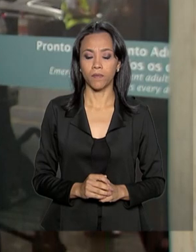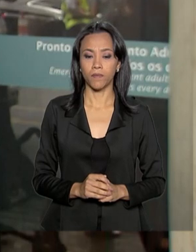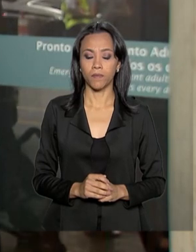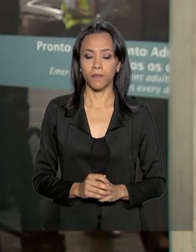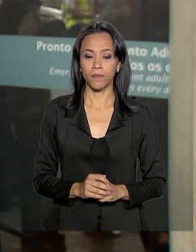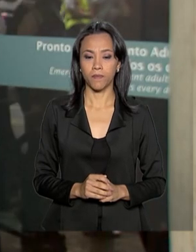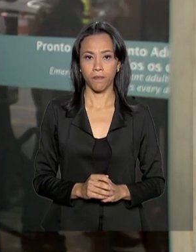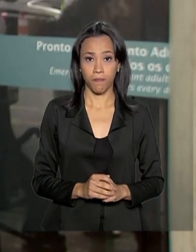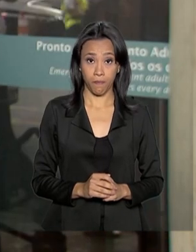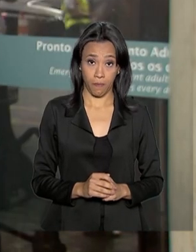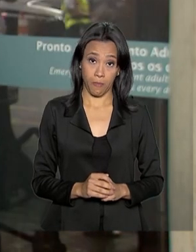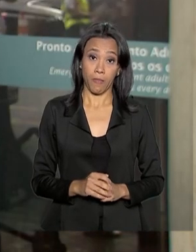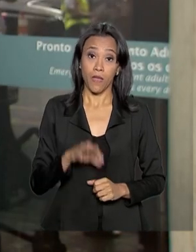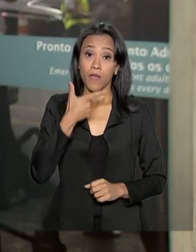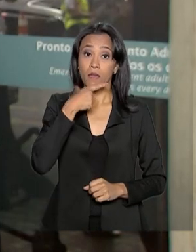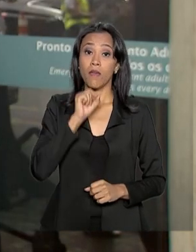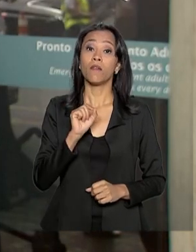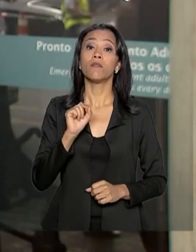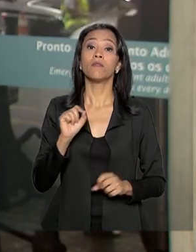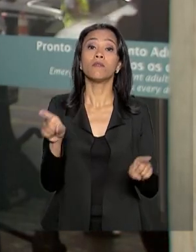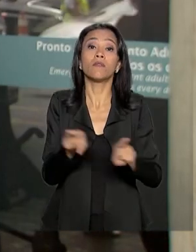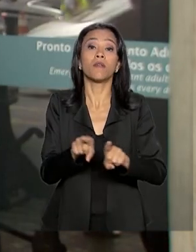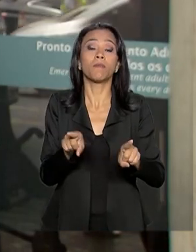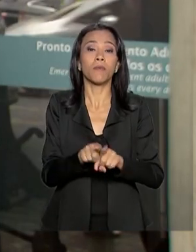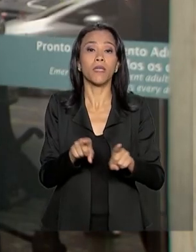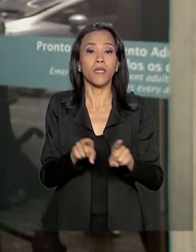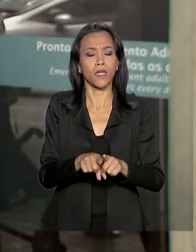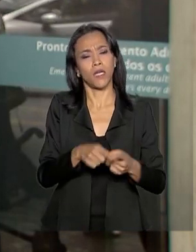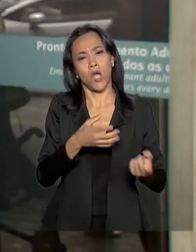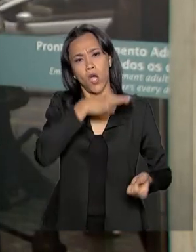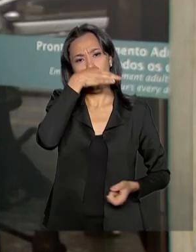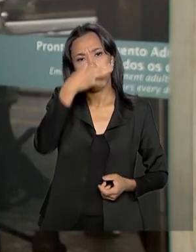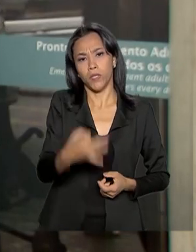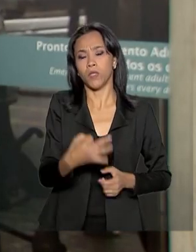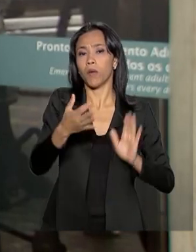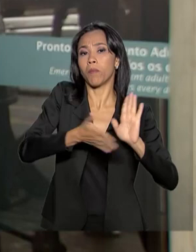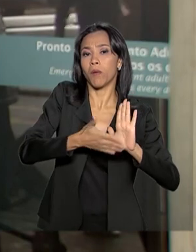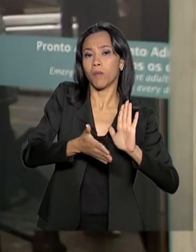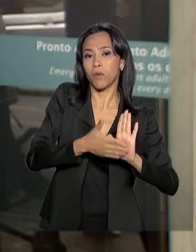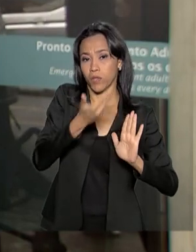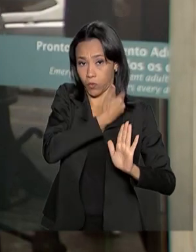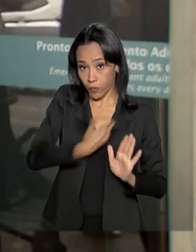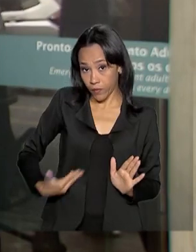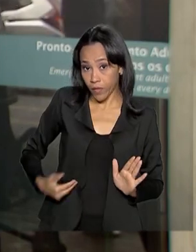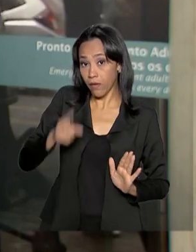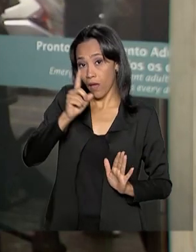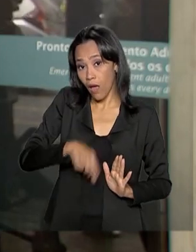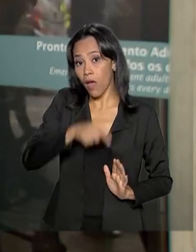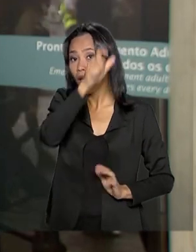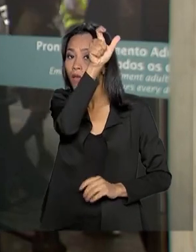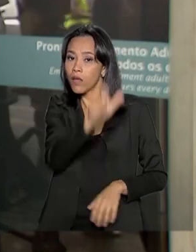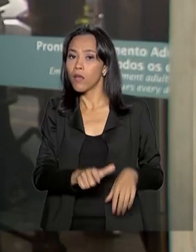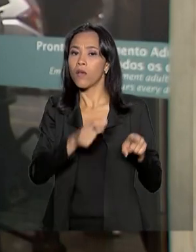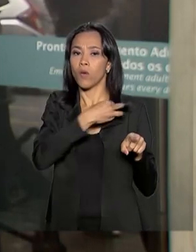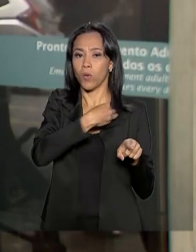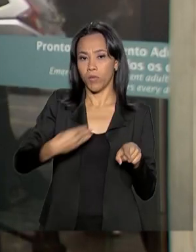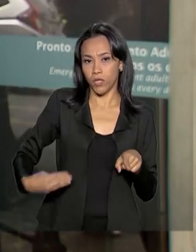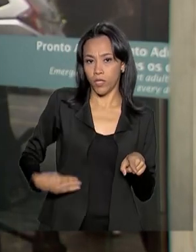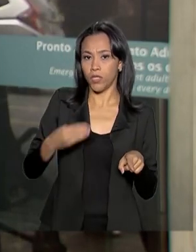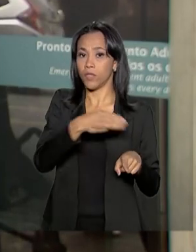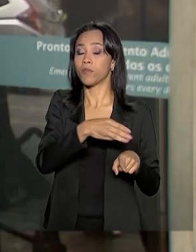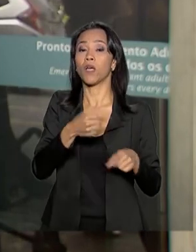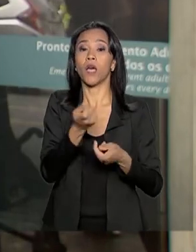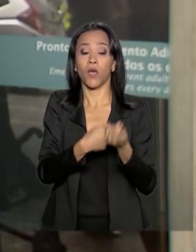quem também se manifestou a respeito da proposta da reforma da previdência do governo foi ministro da economia paulo